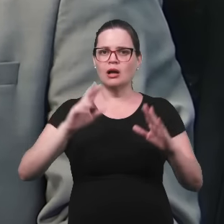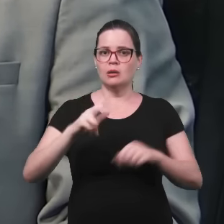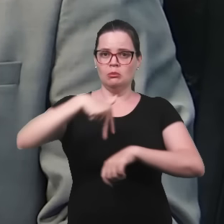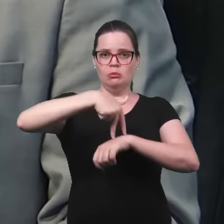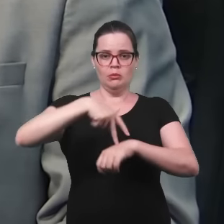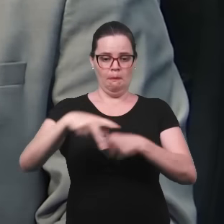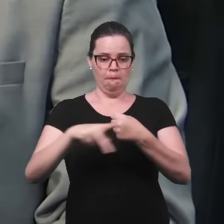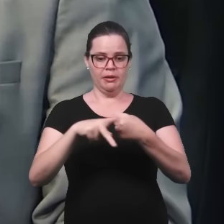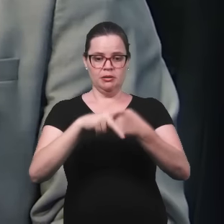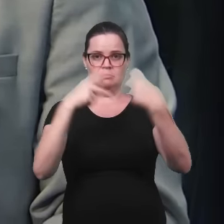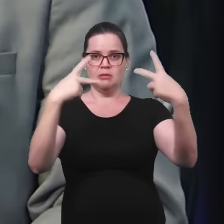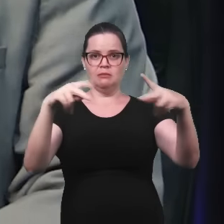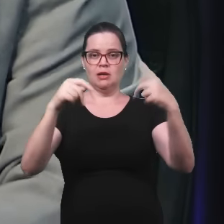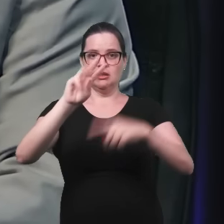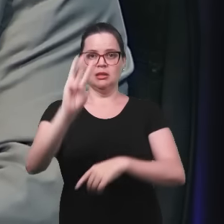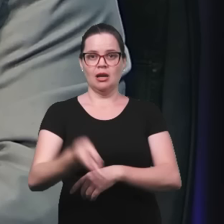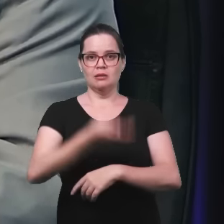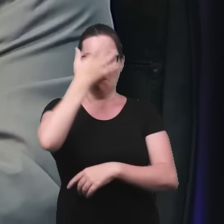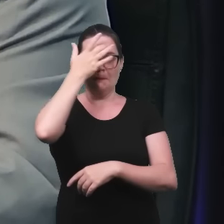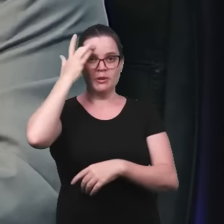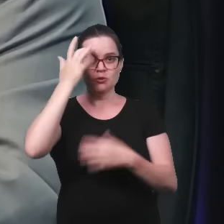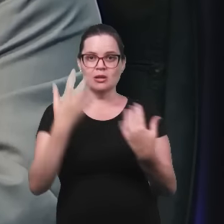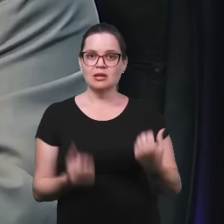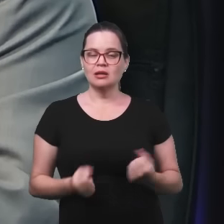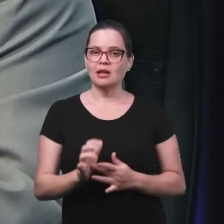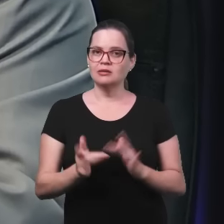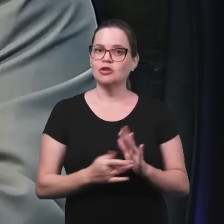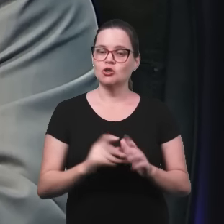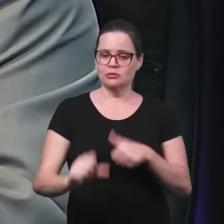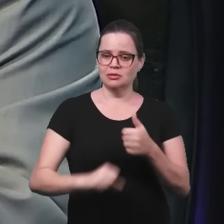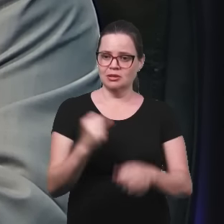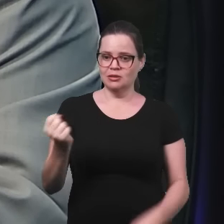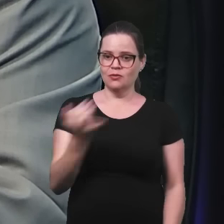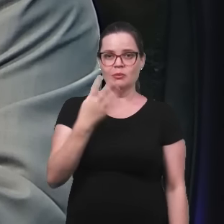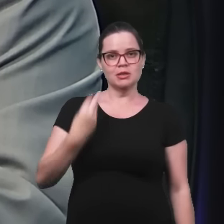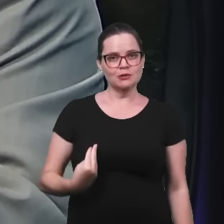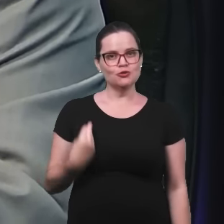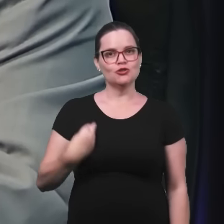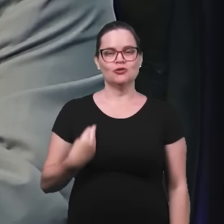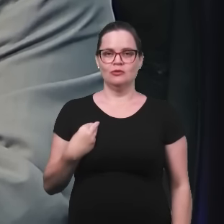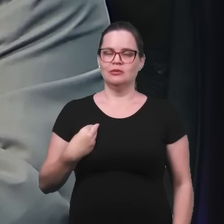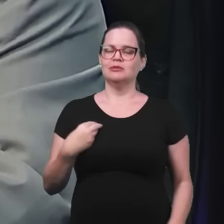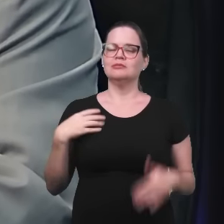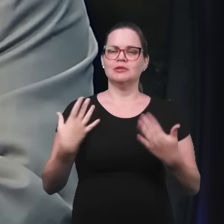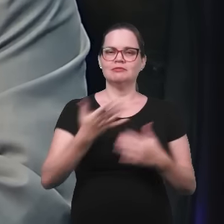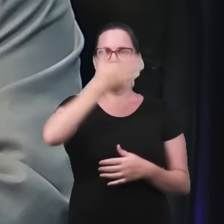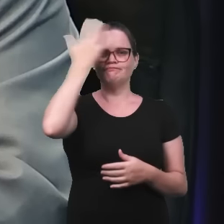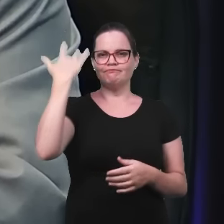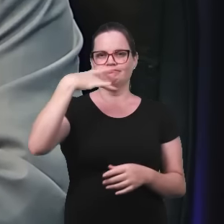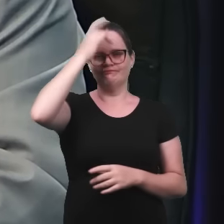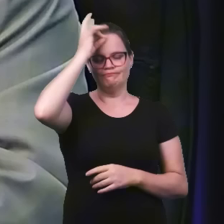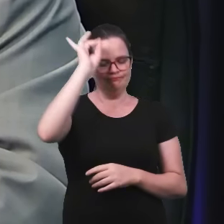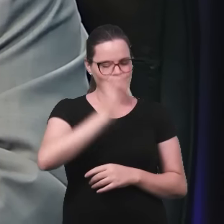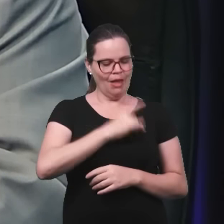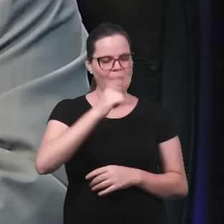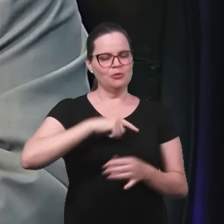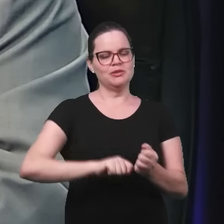3.000 almas se converteram. Então, o batismo com o Espírito Santo na vida... É o segredo do crente,